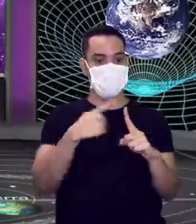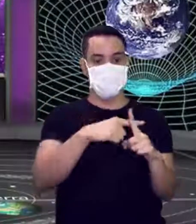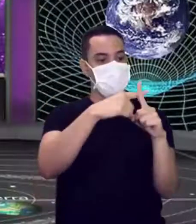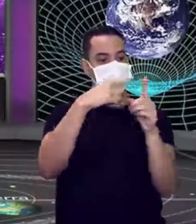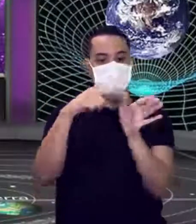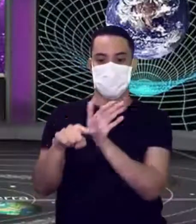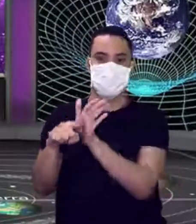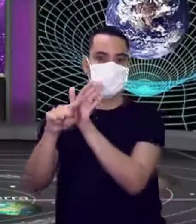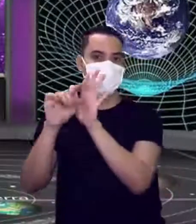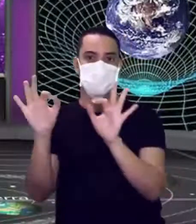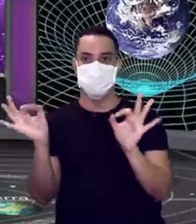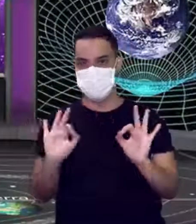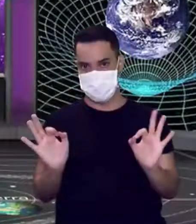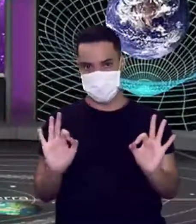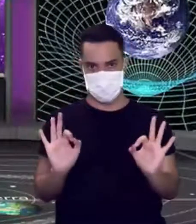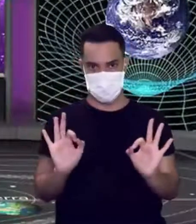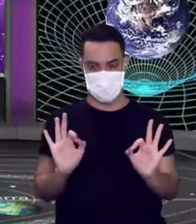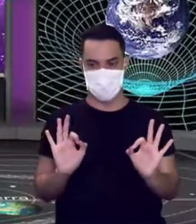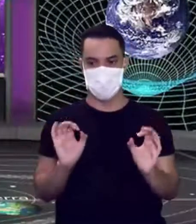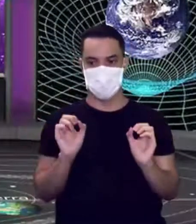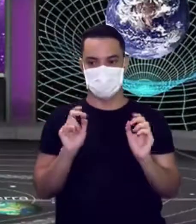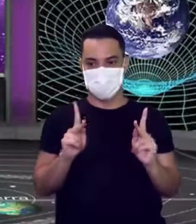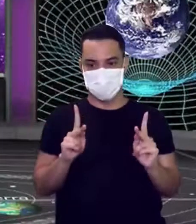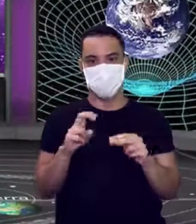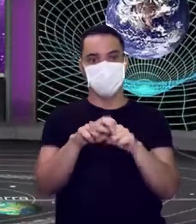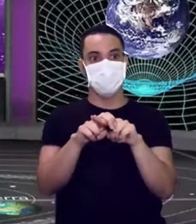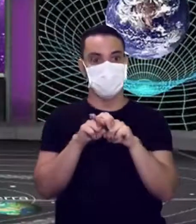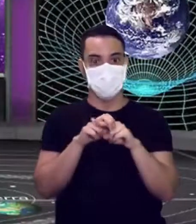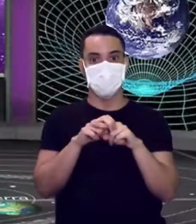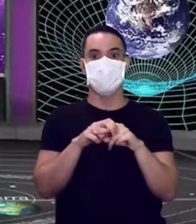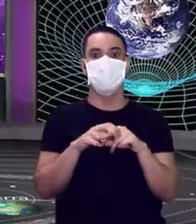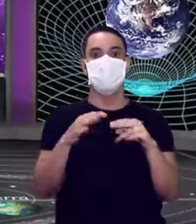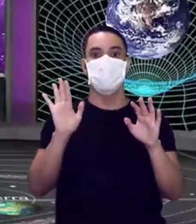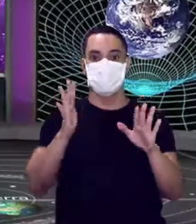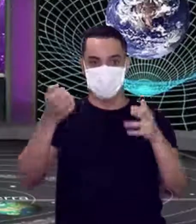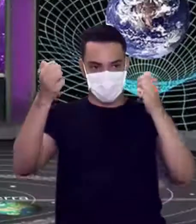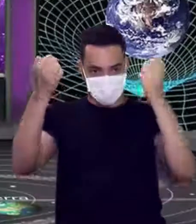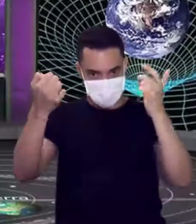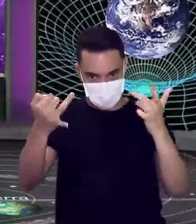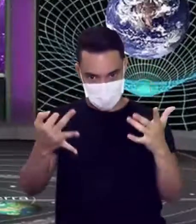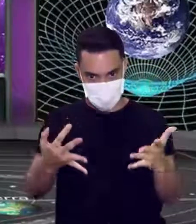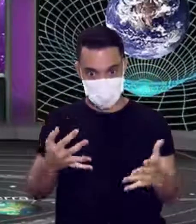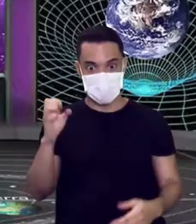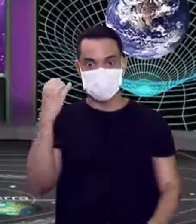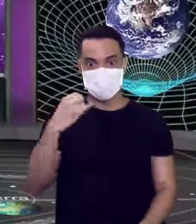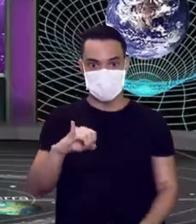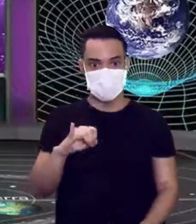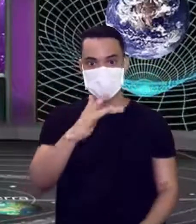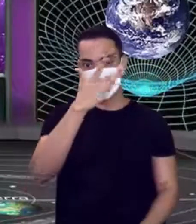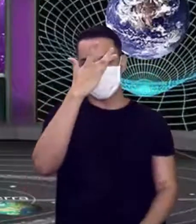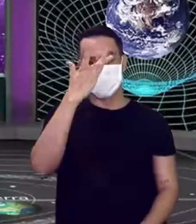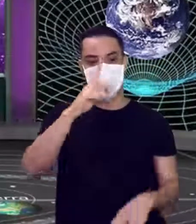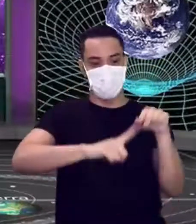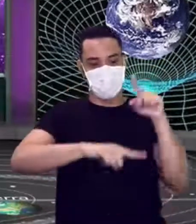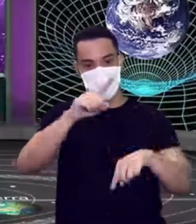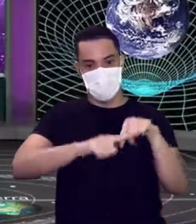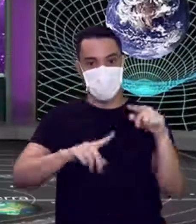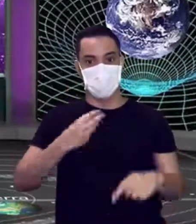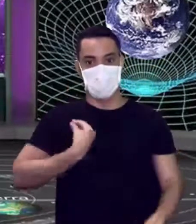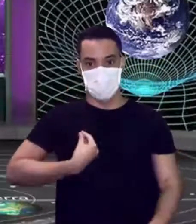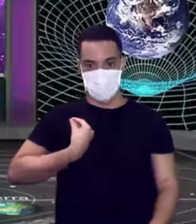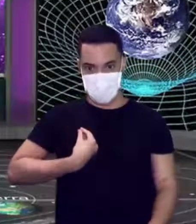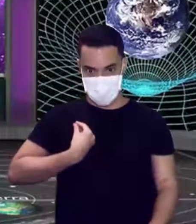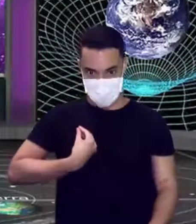nem negativas, ok? Então, vamos definir. Quando um corpo está eletricamente neutro, significa que ele